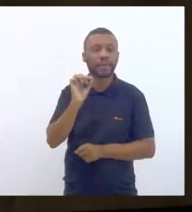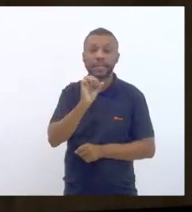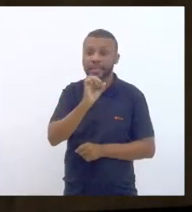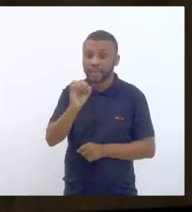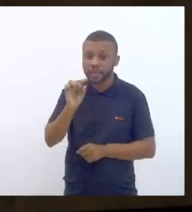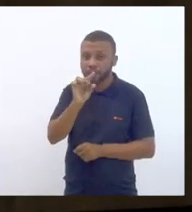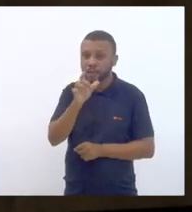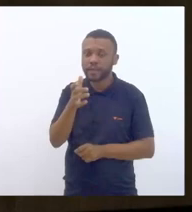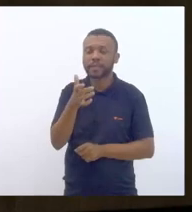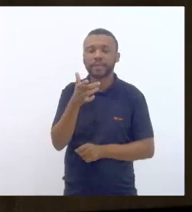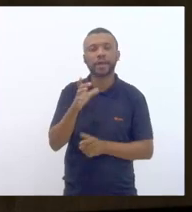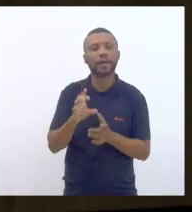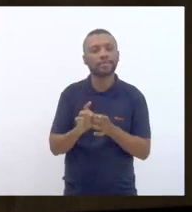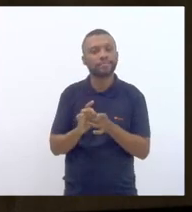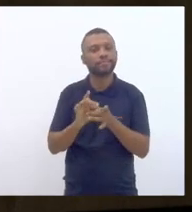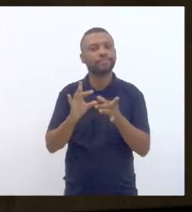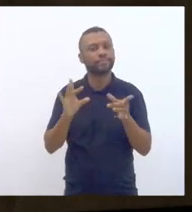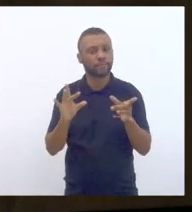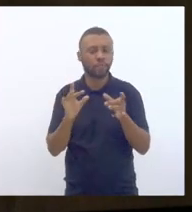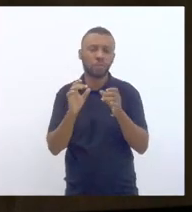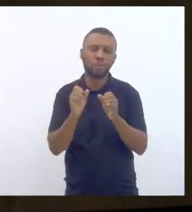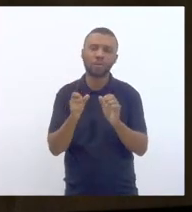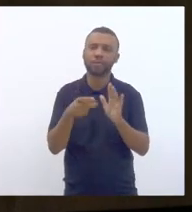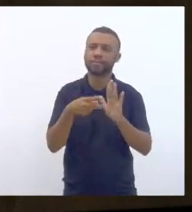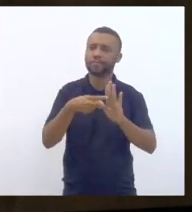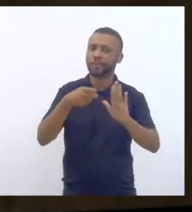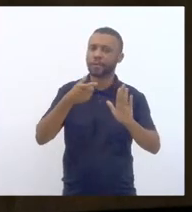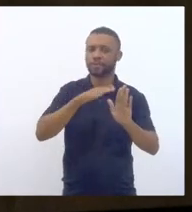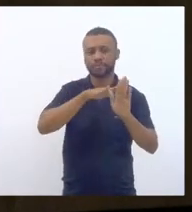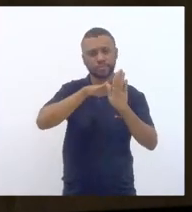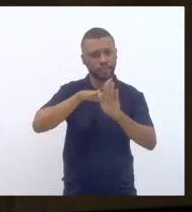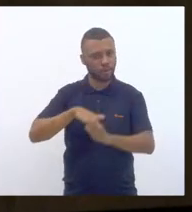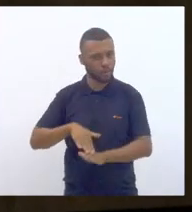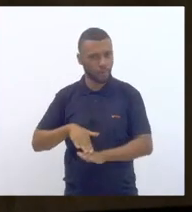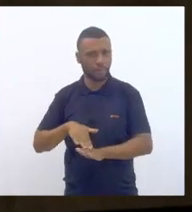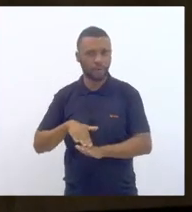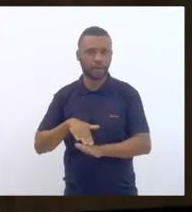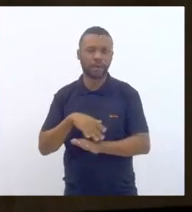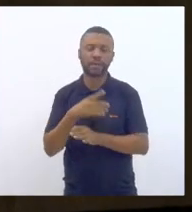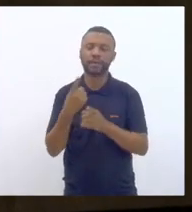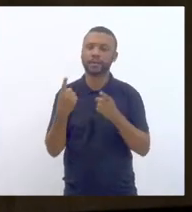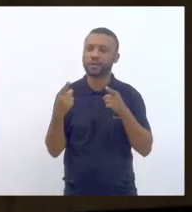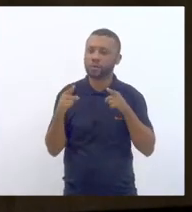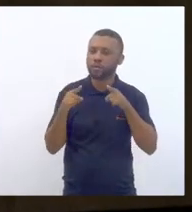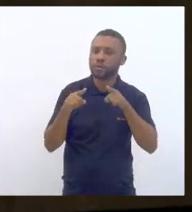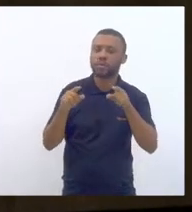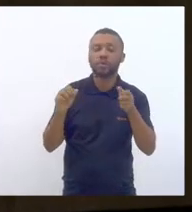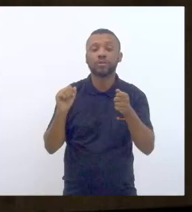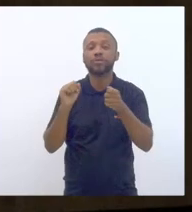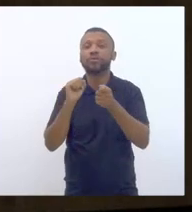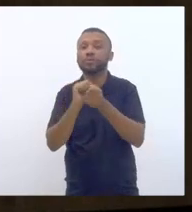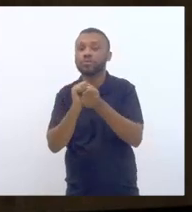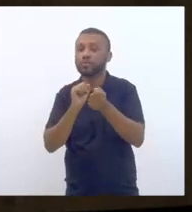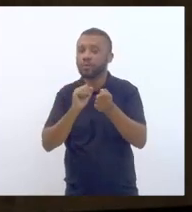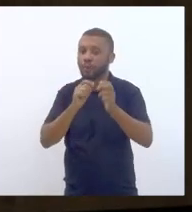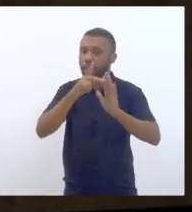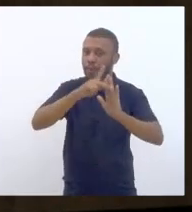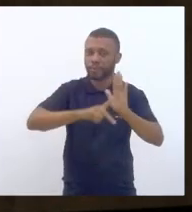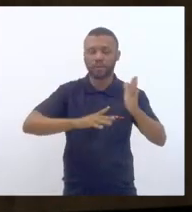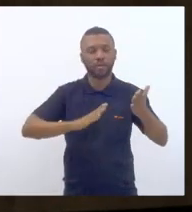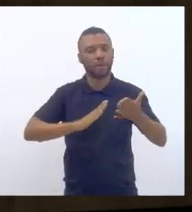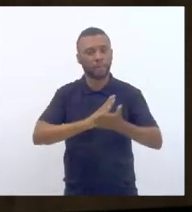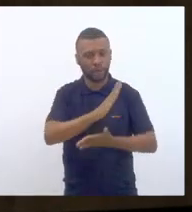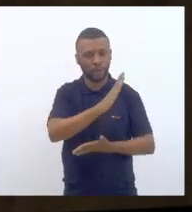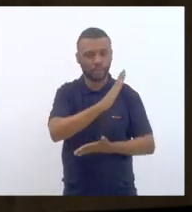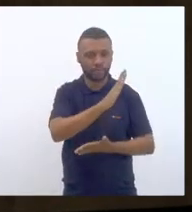senhor desejar, pode derrubar o veto e concomitantemente aprovar o projeto, porque